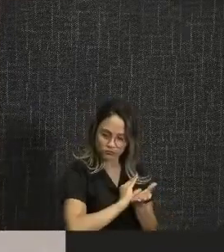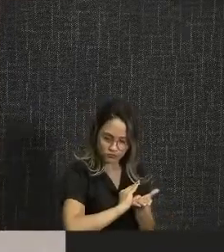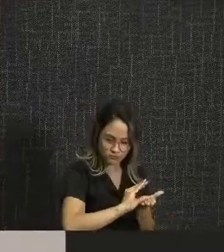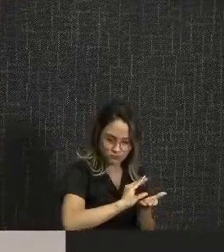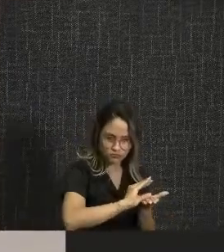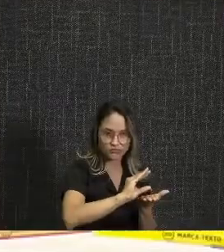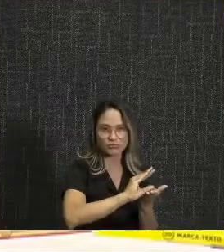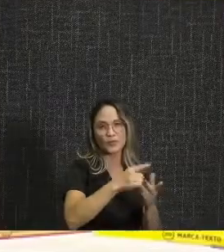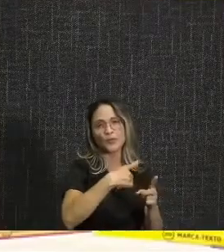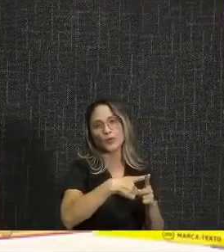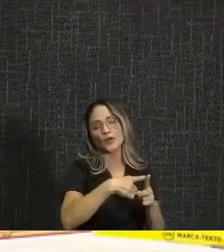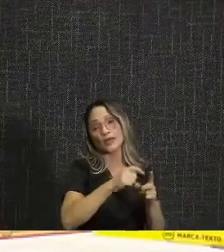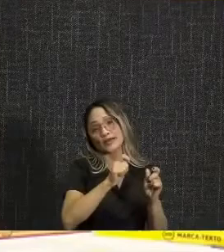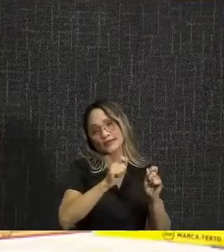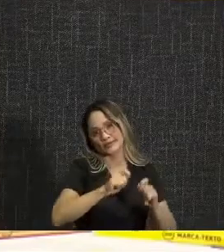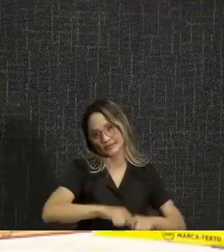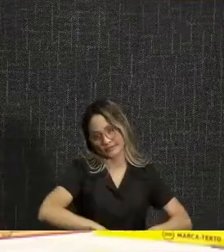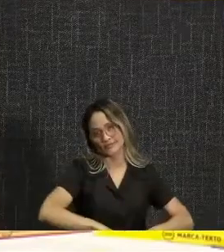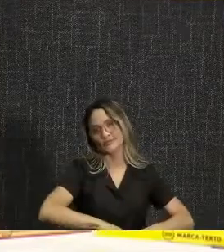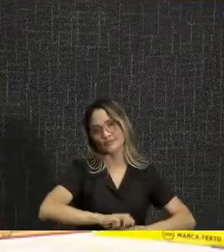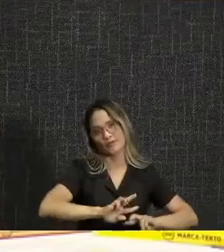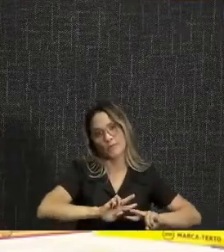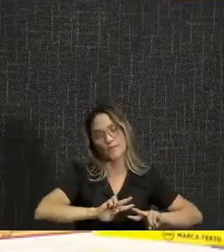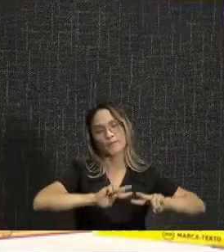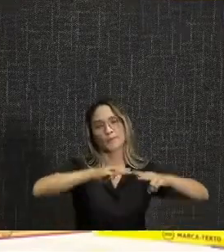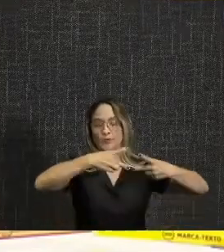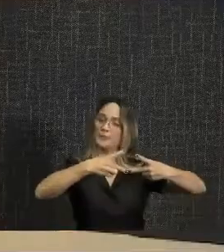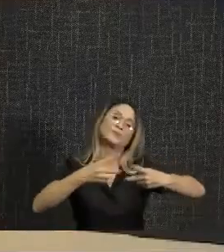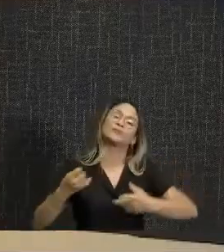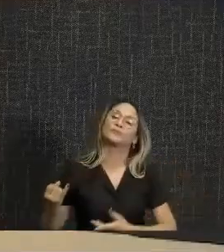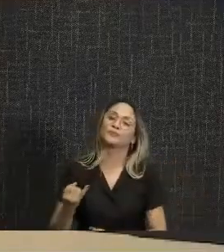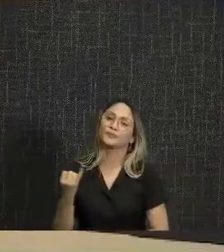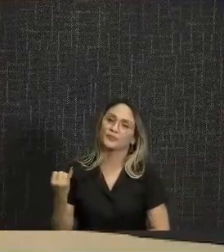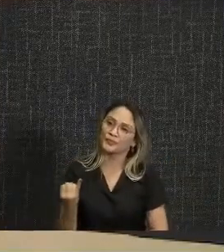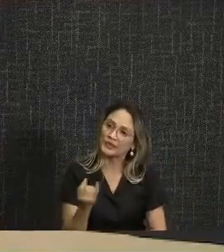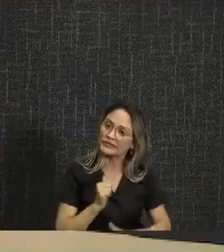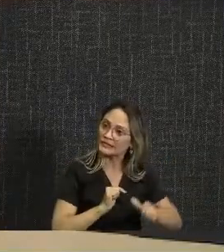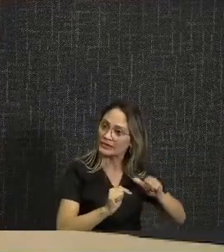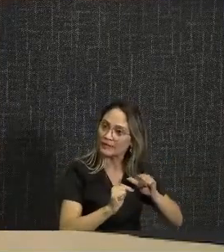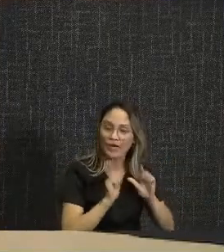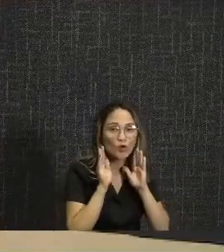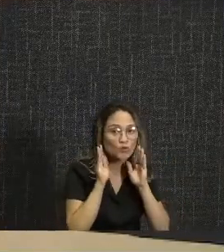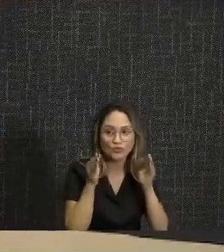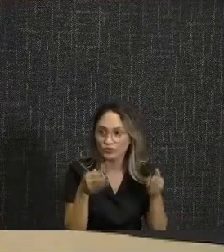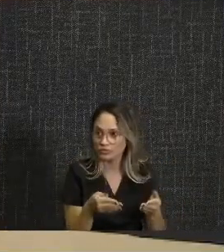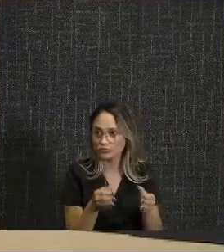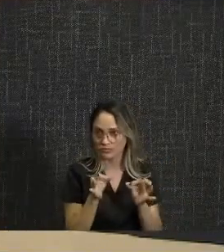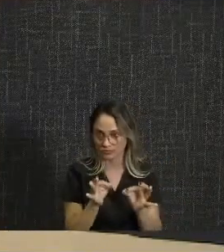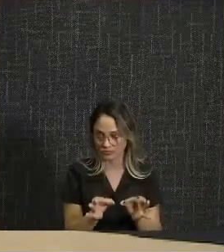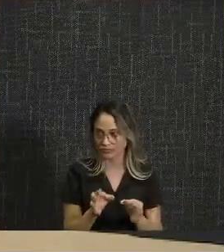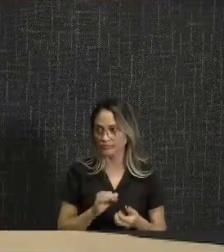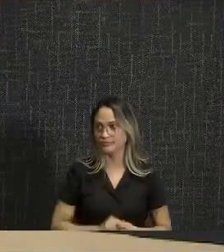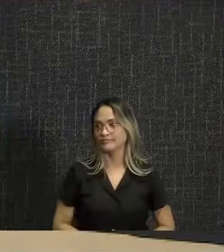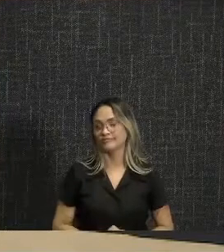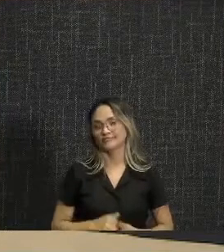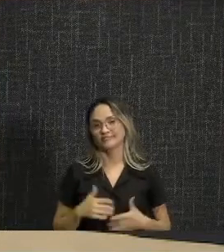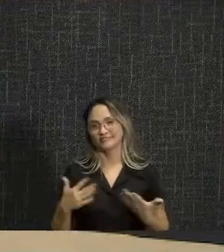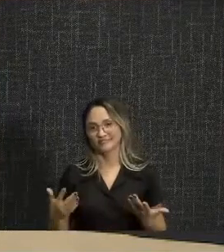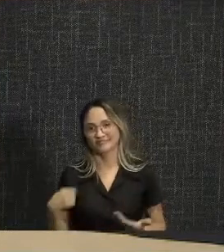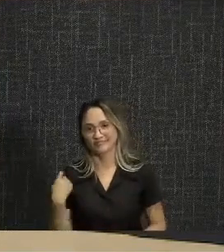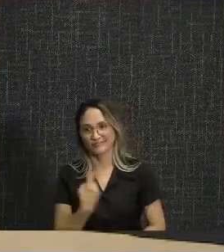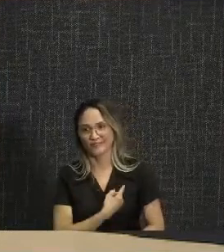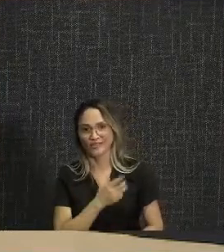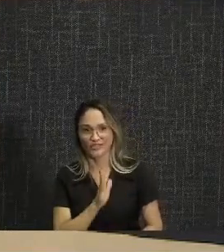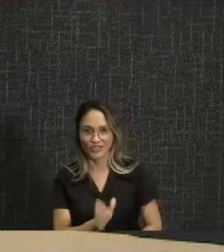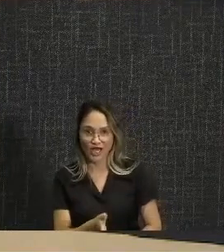vai dar retorno. E é muito importante trabalhar nessa perspectiva, tá? Bom, a gente vai se encaminhando já para finalizar